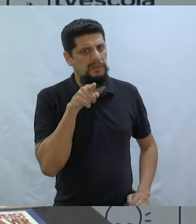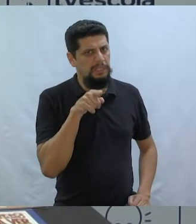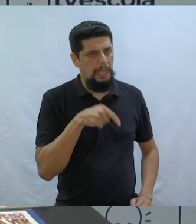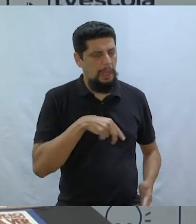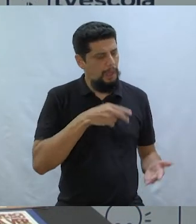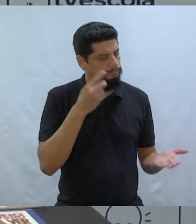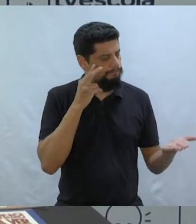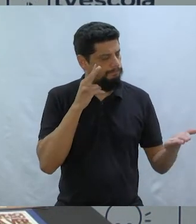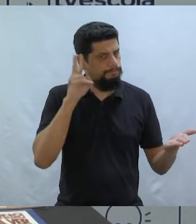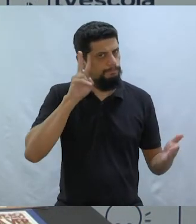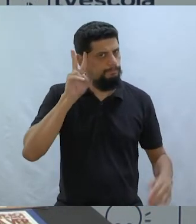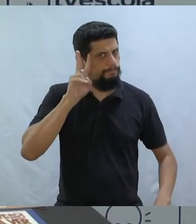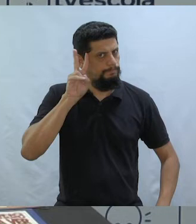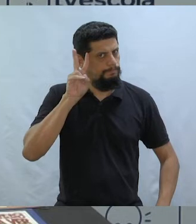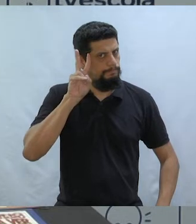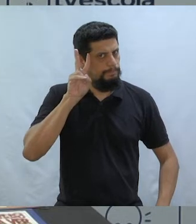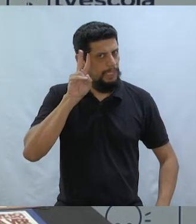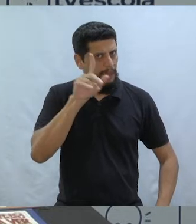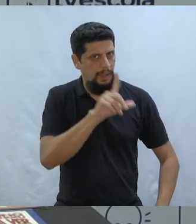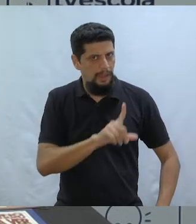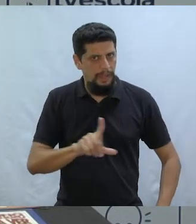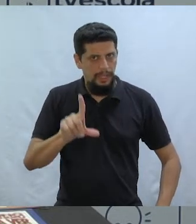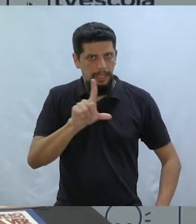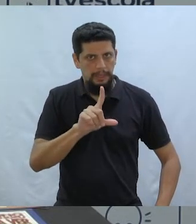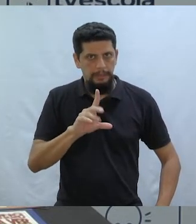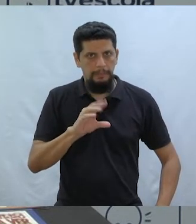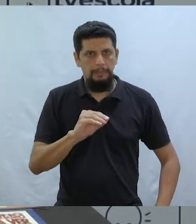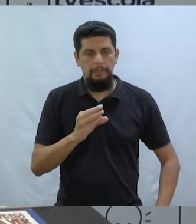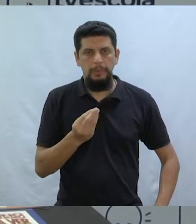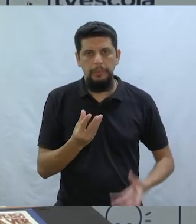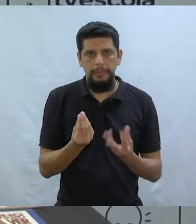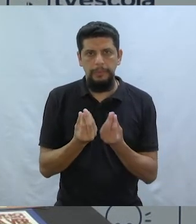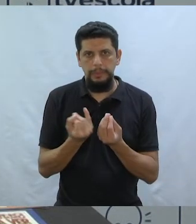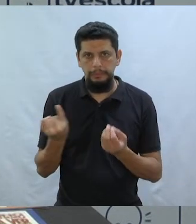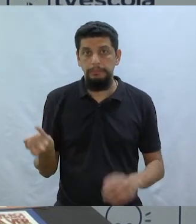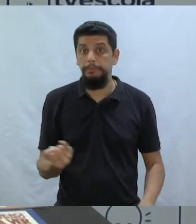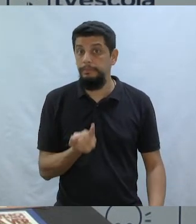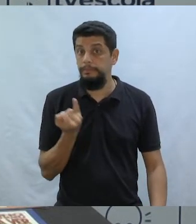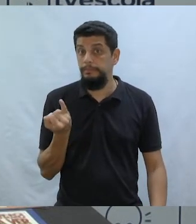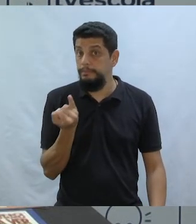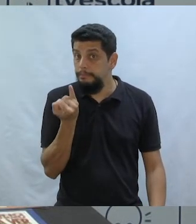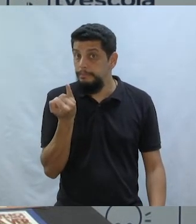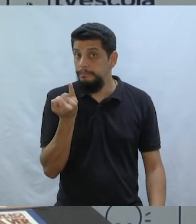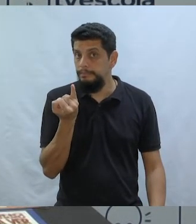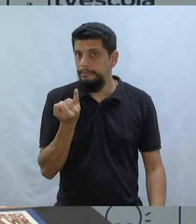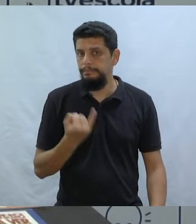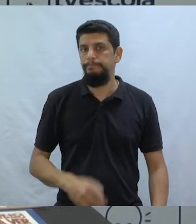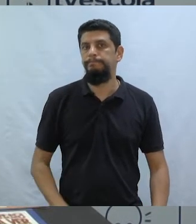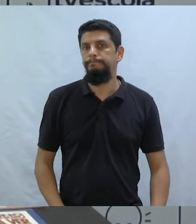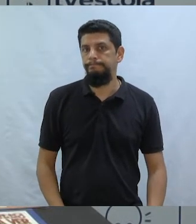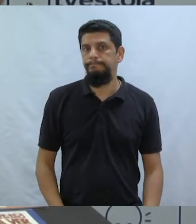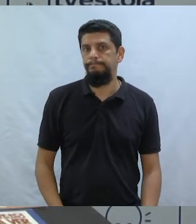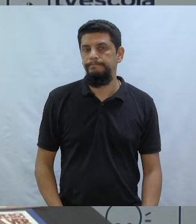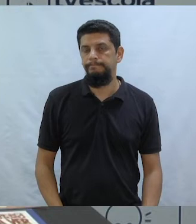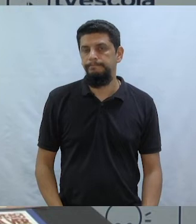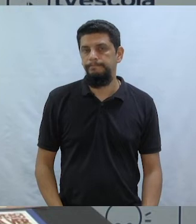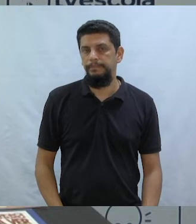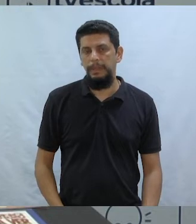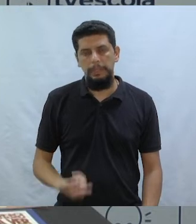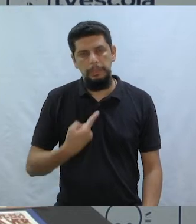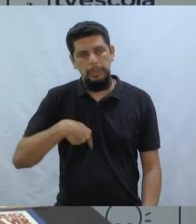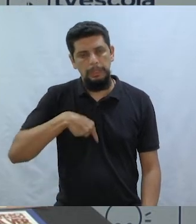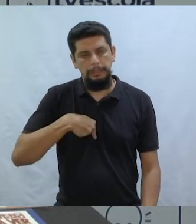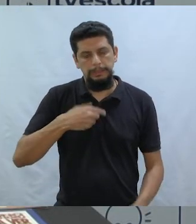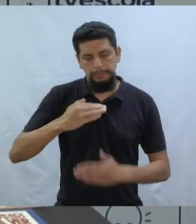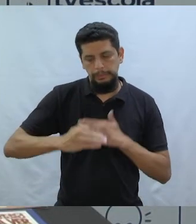que você ia lembrar de falar que a literatura é muito importante para nós para nós para